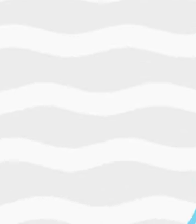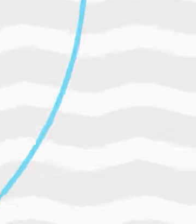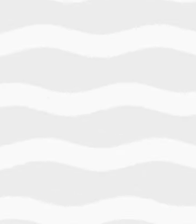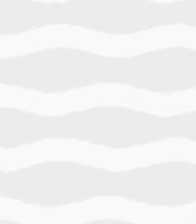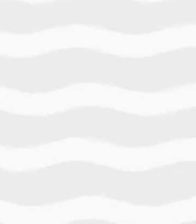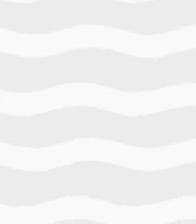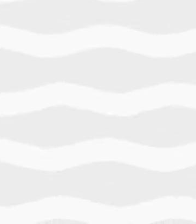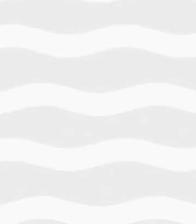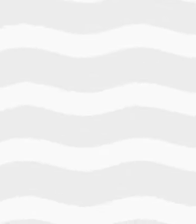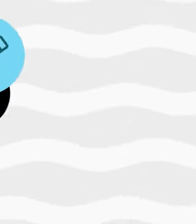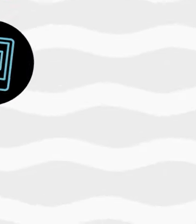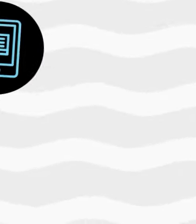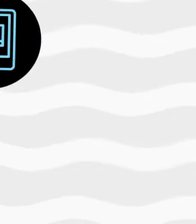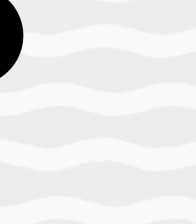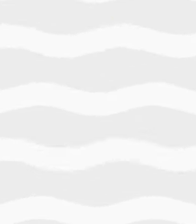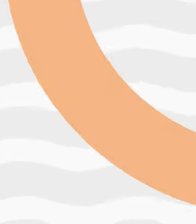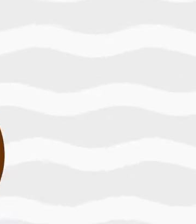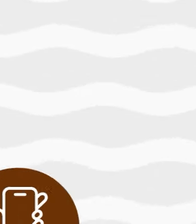e